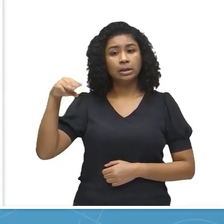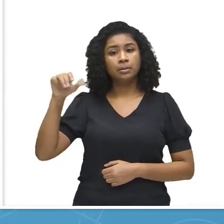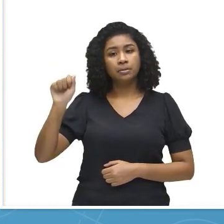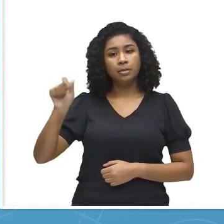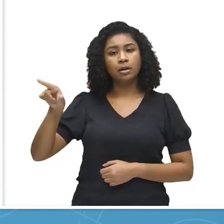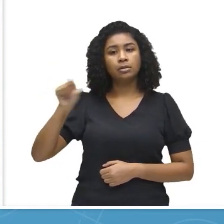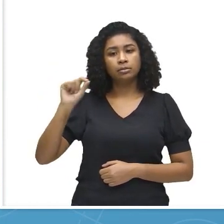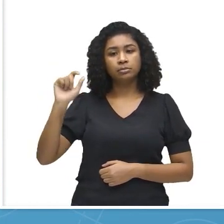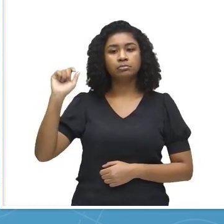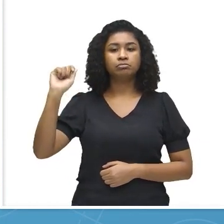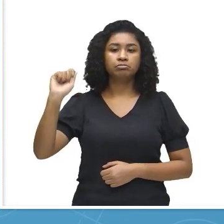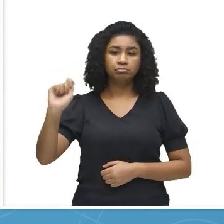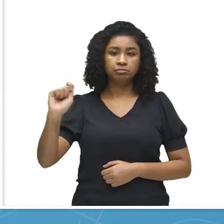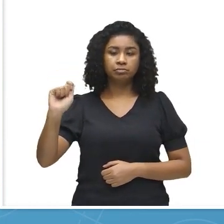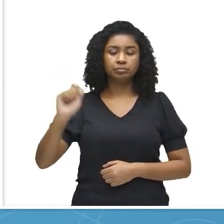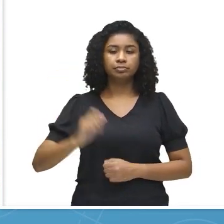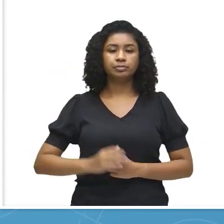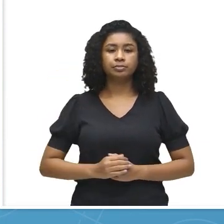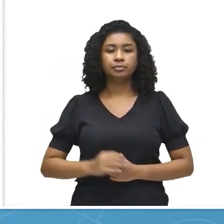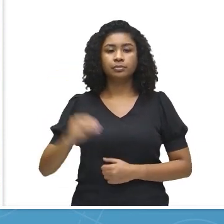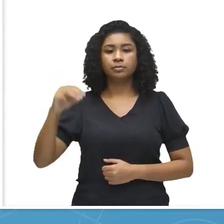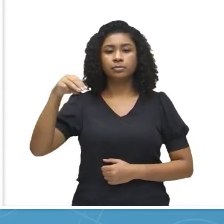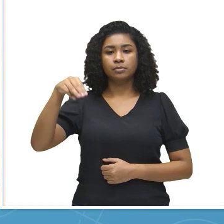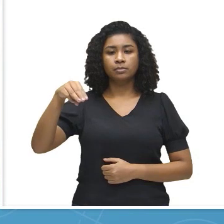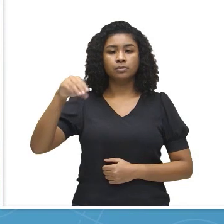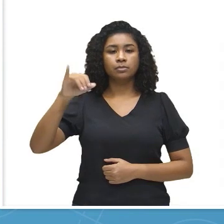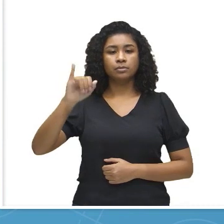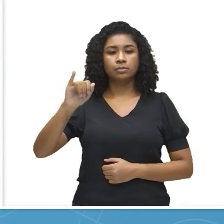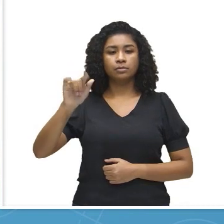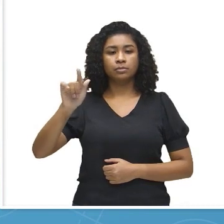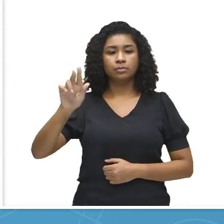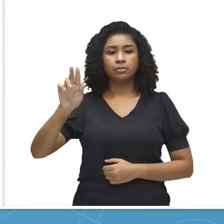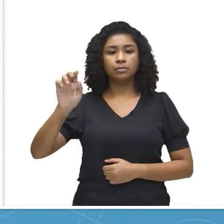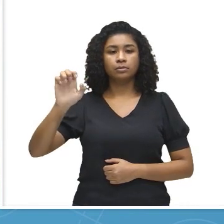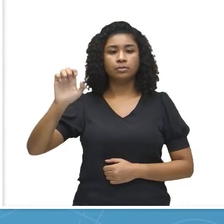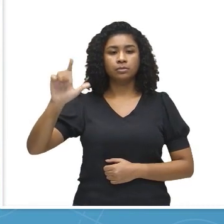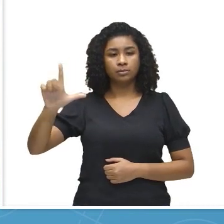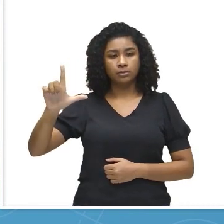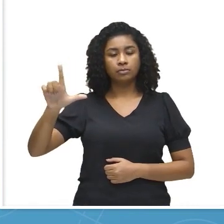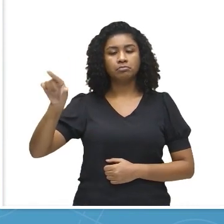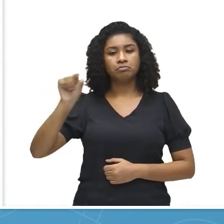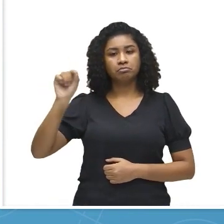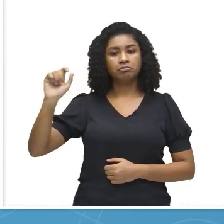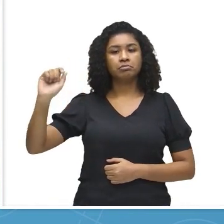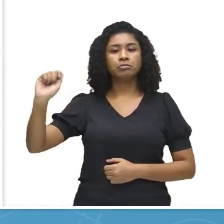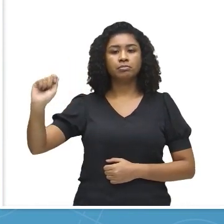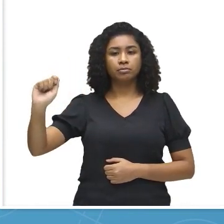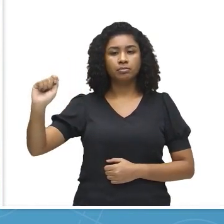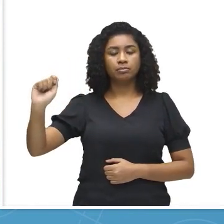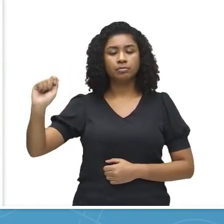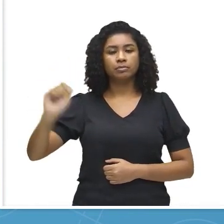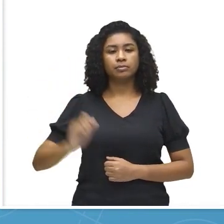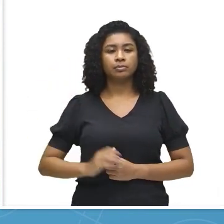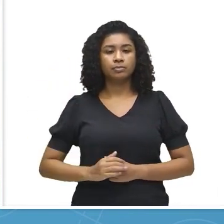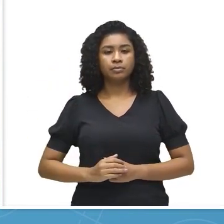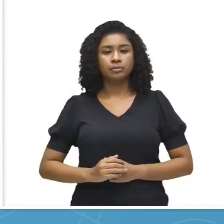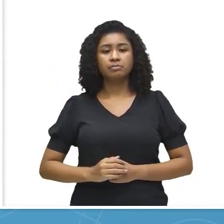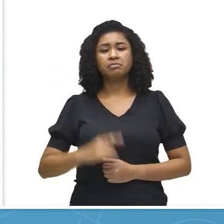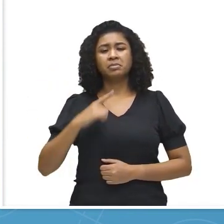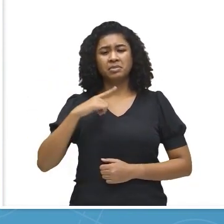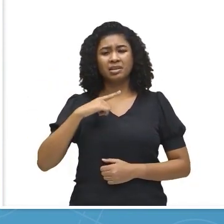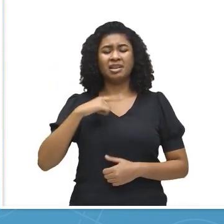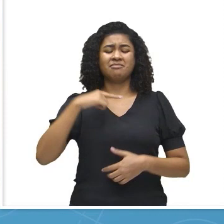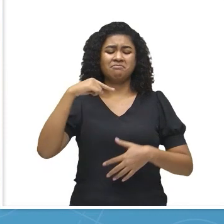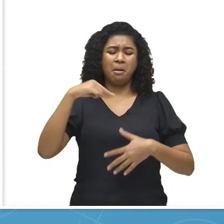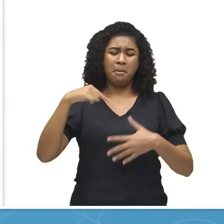A. O Miguel Alexia também enviou para a gente que a letra correta, a opção correta é a letra A. E vários outros aqui que